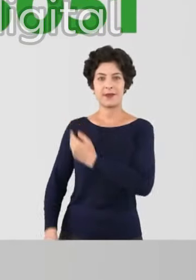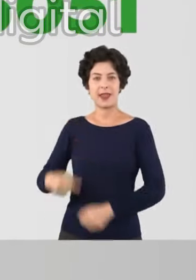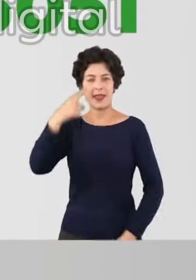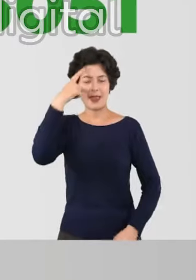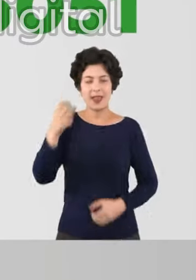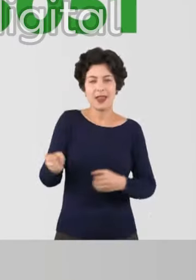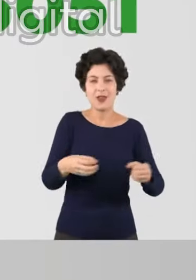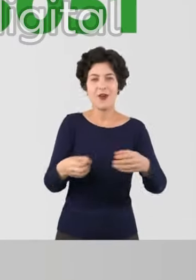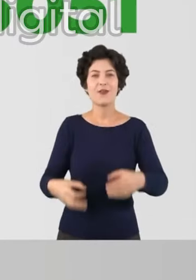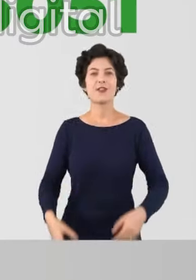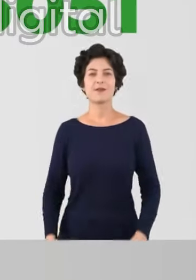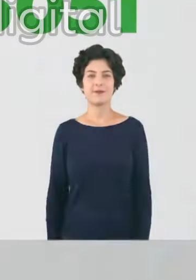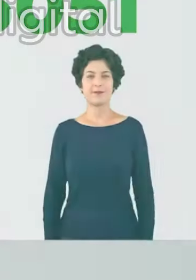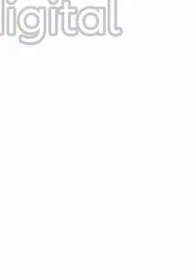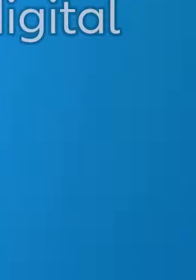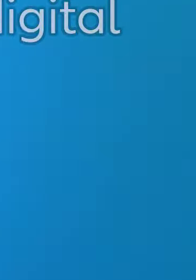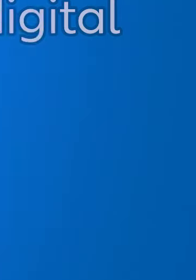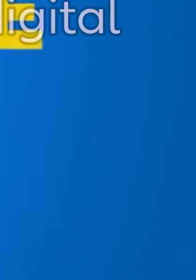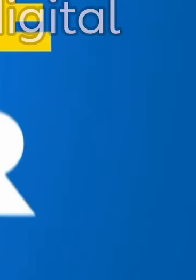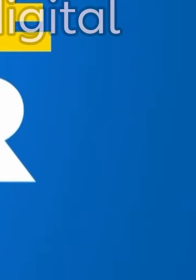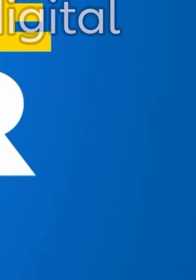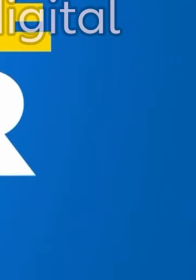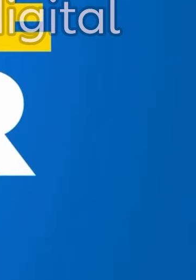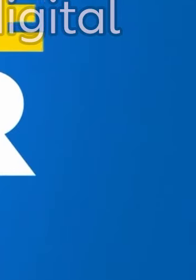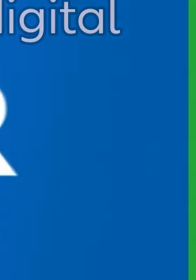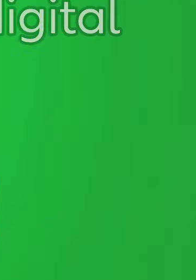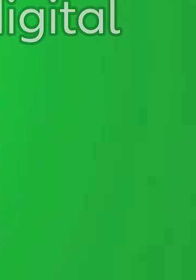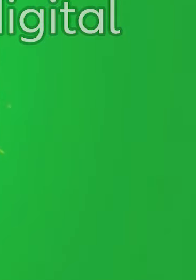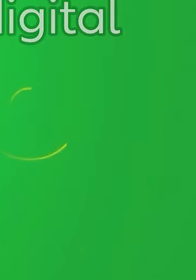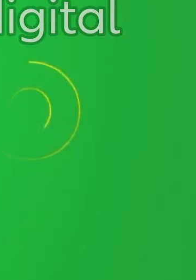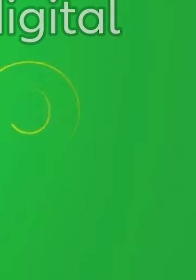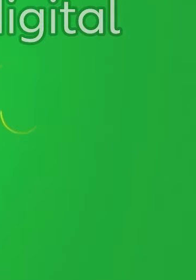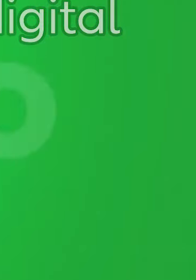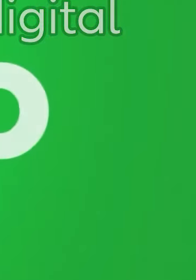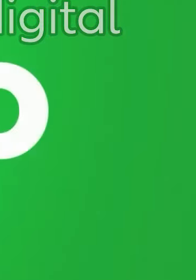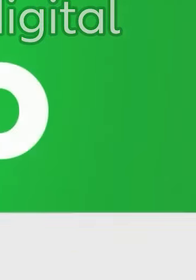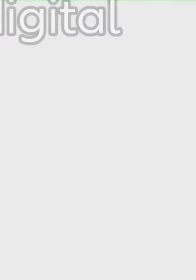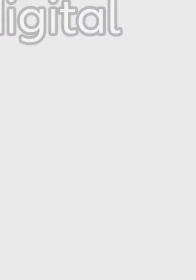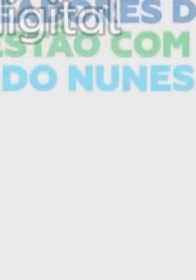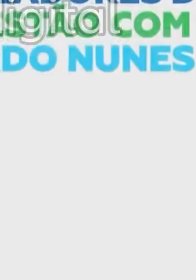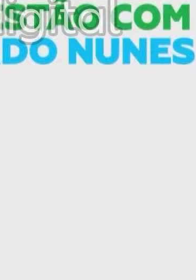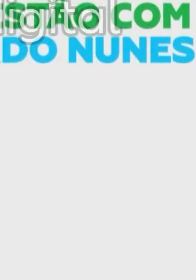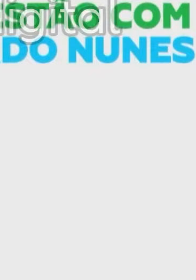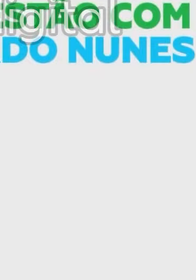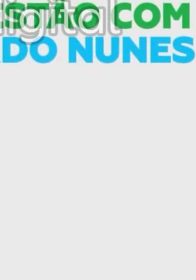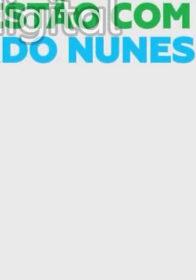051. Uma nova ideia. Isso não pode parar. Isso é caminho seguro.